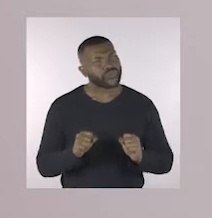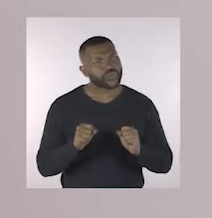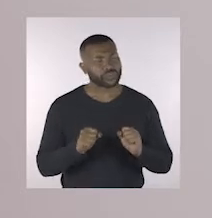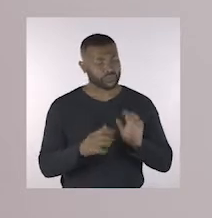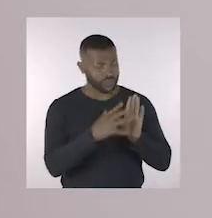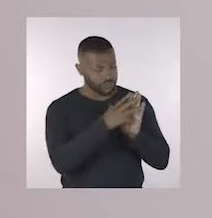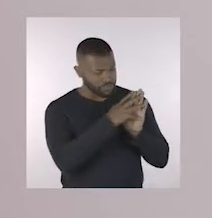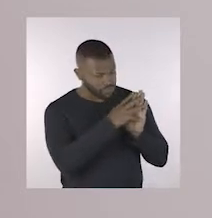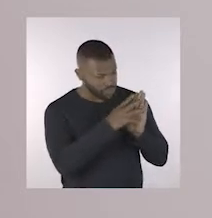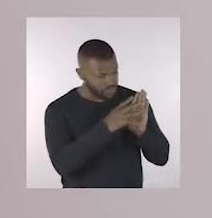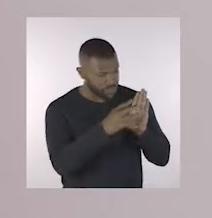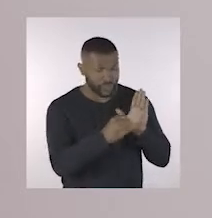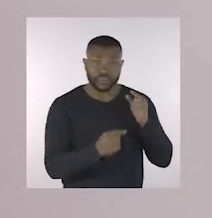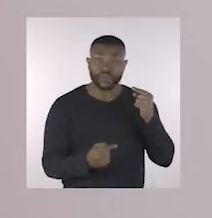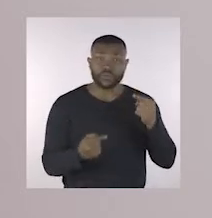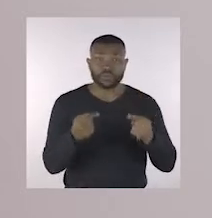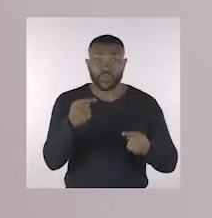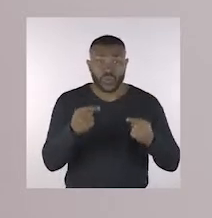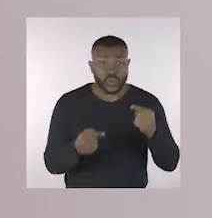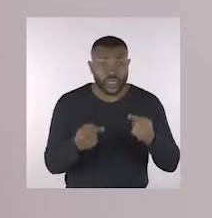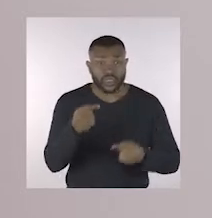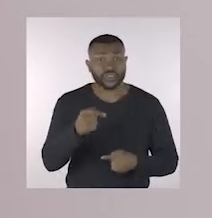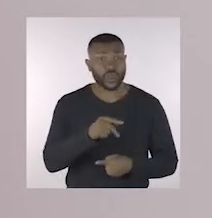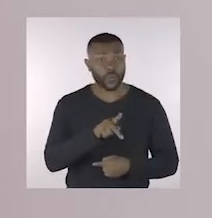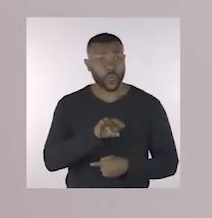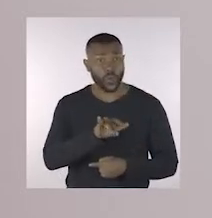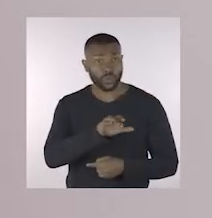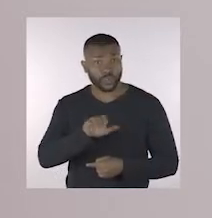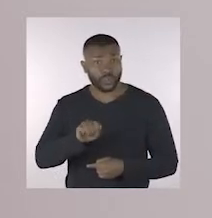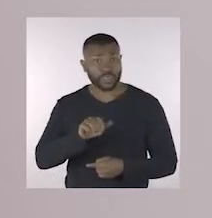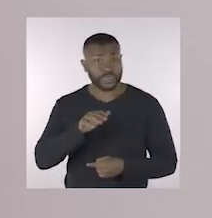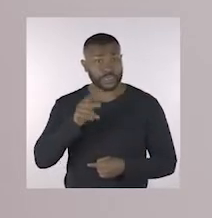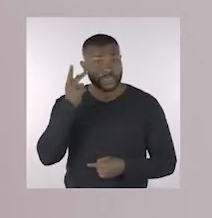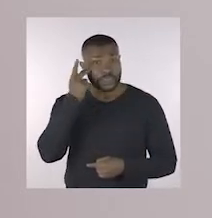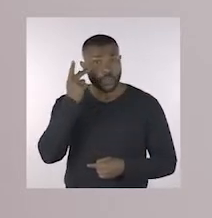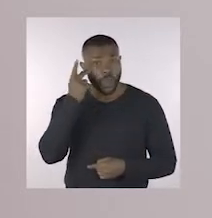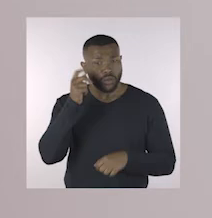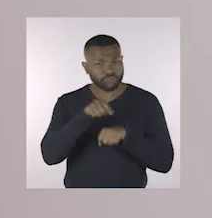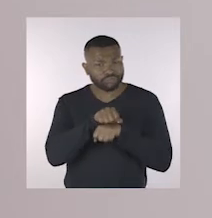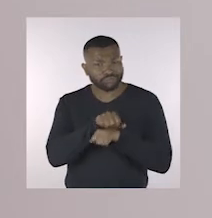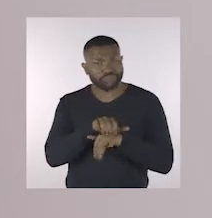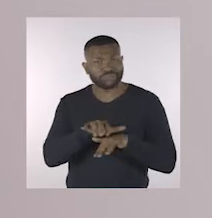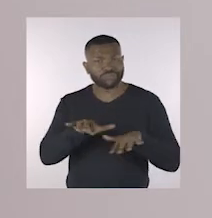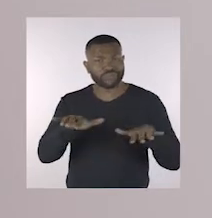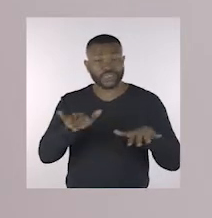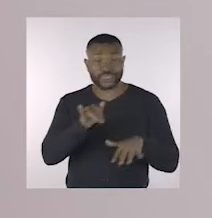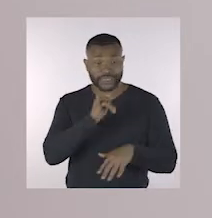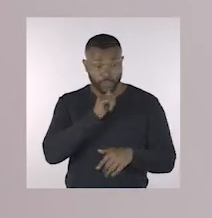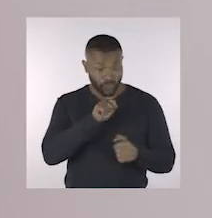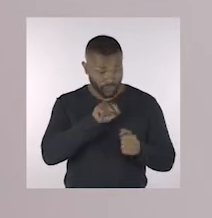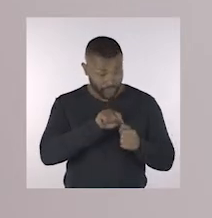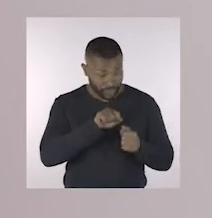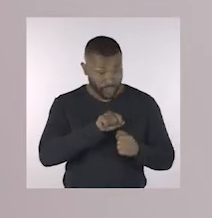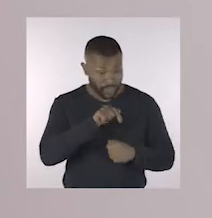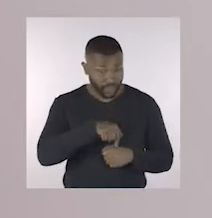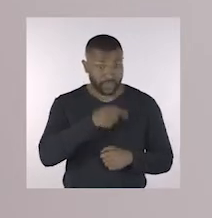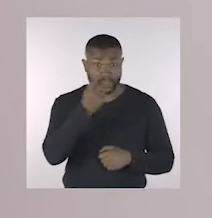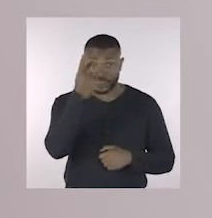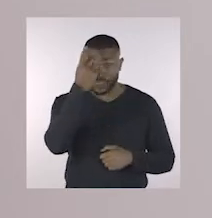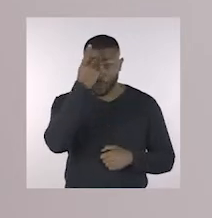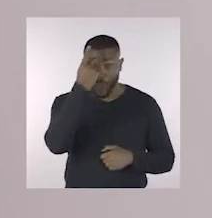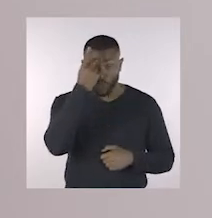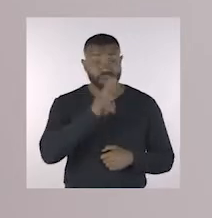um grande exemplo de política pública aqui em São Paulo São Paulo tem essa repercussão que eu falei tudo que a gente fizer